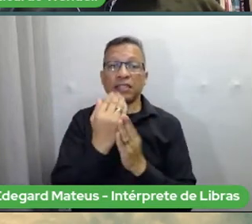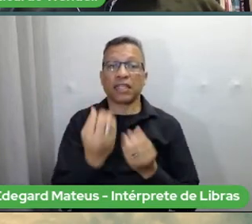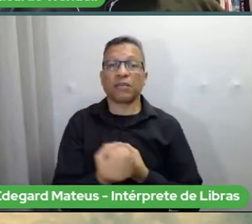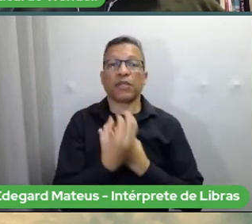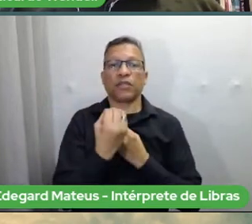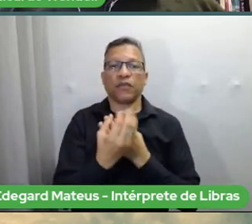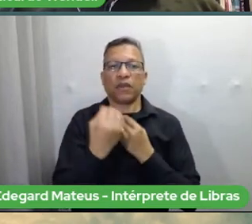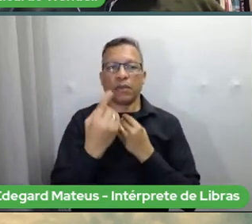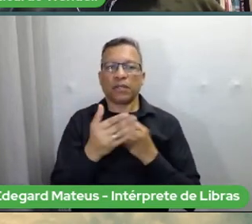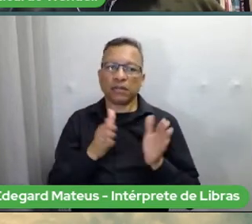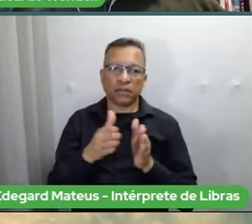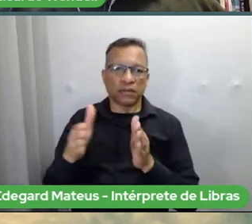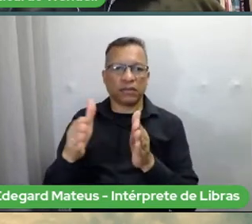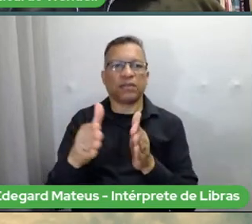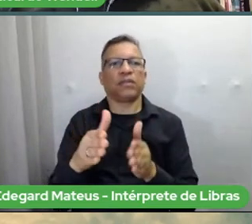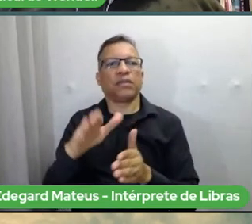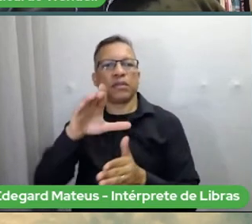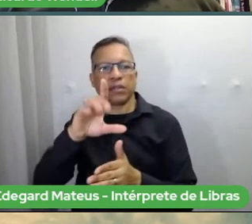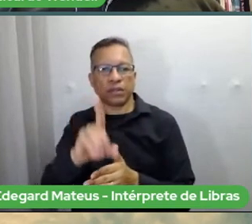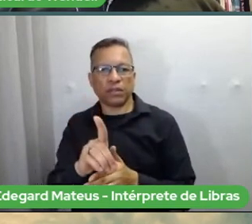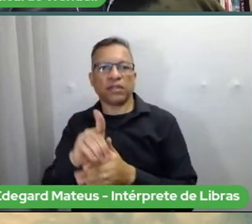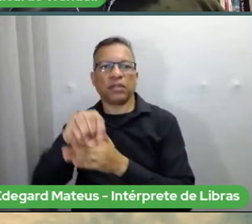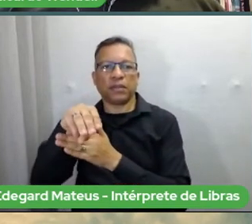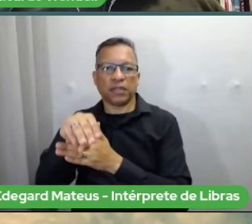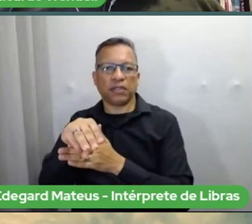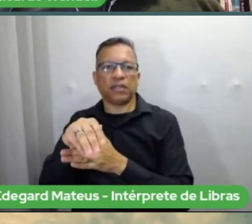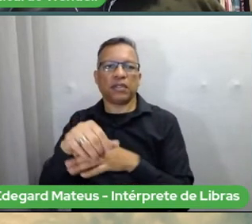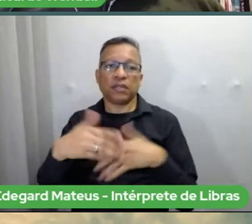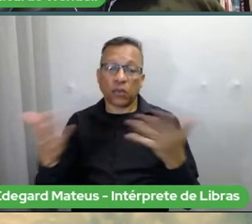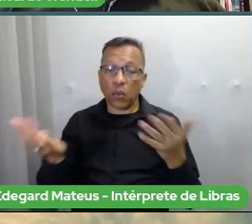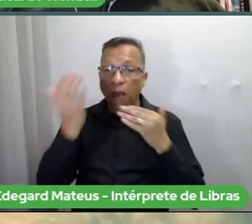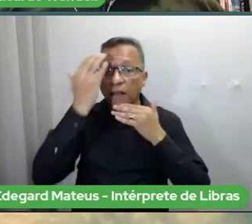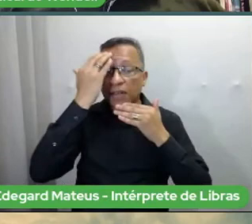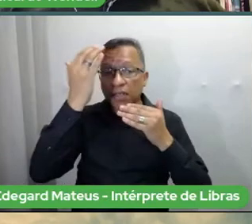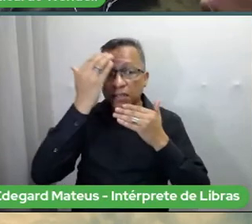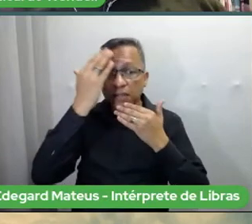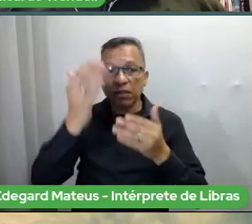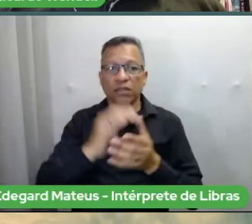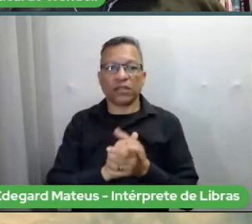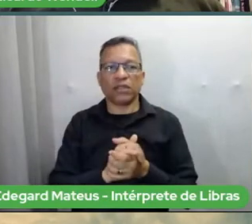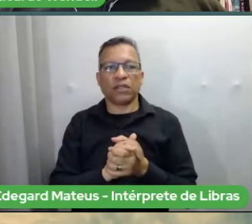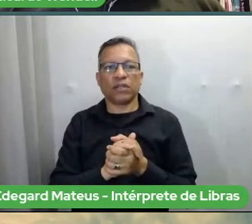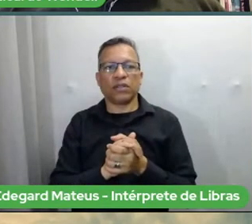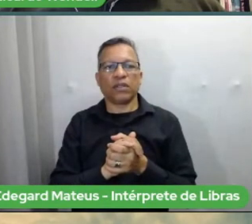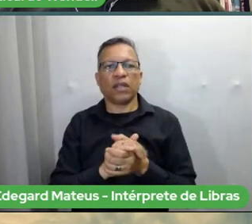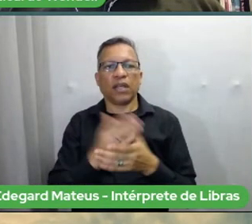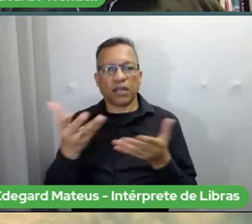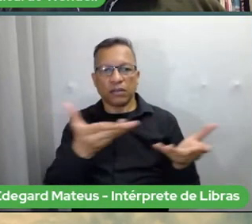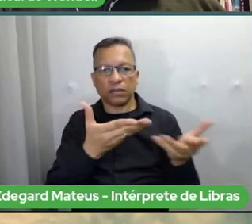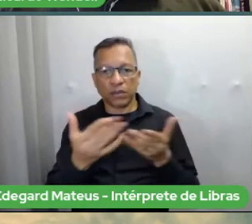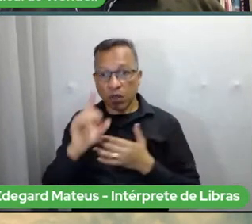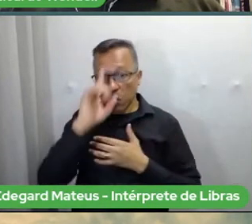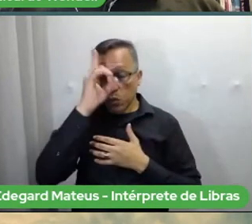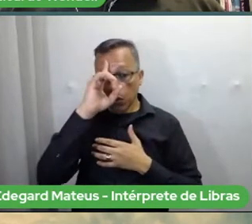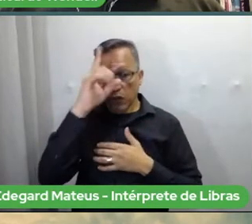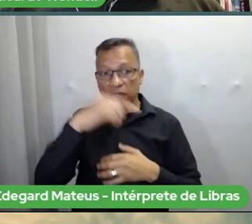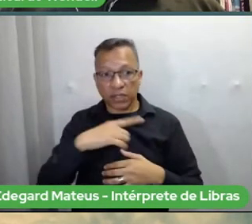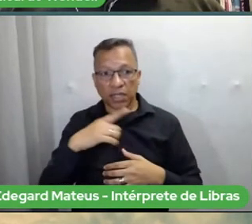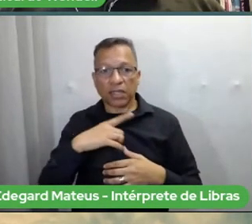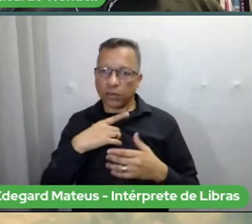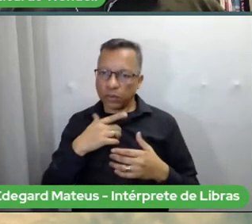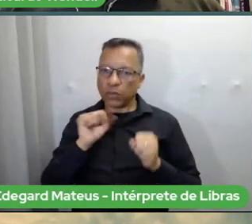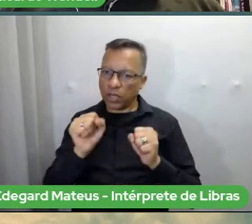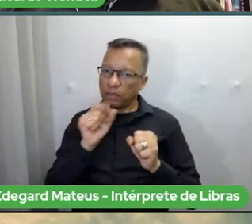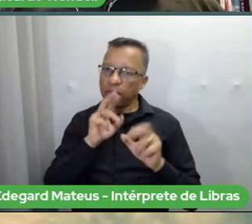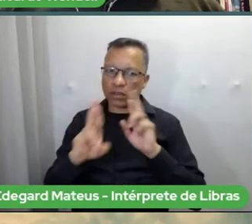jornada ao Data Mesh. E com isso, eu agradeço, e aí abro espaço para dúvidas também, Magna e eu podemos responder as dúvidas que